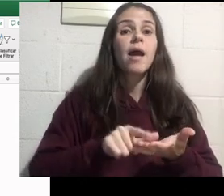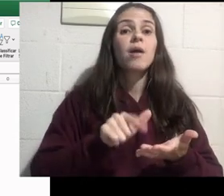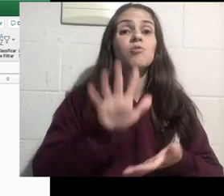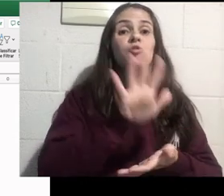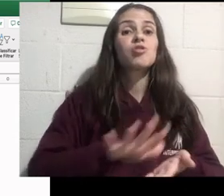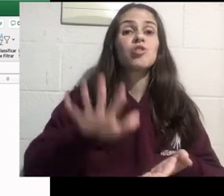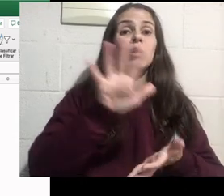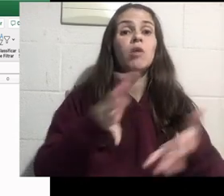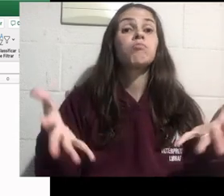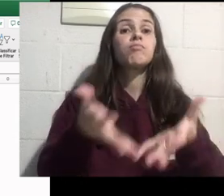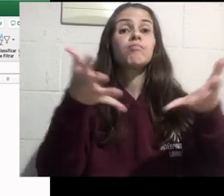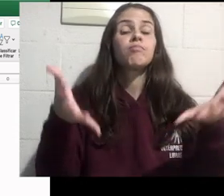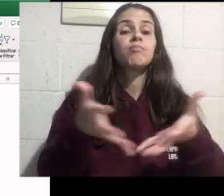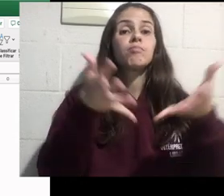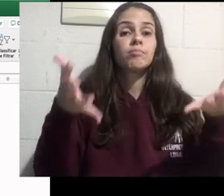Então, deu